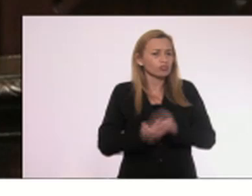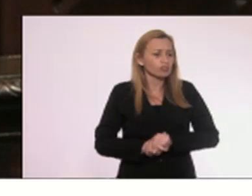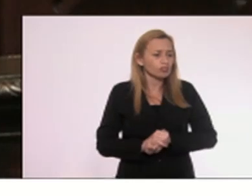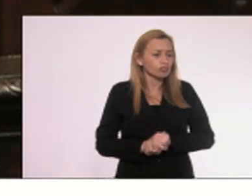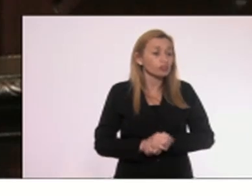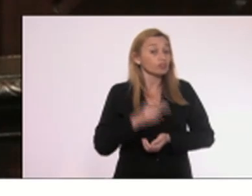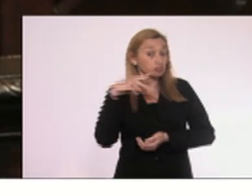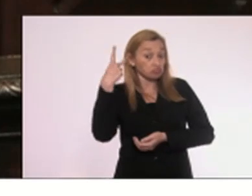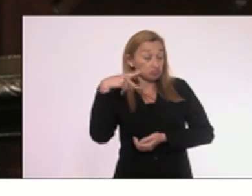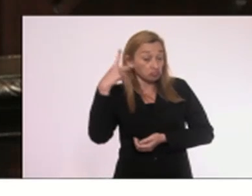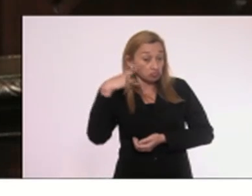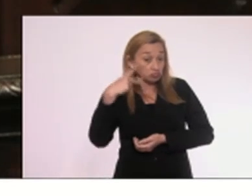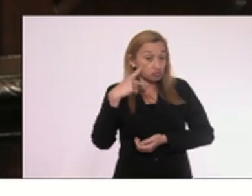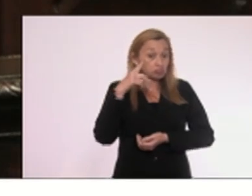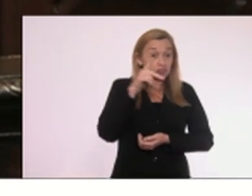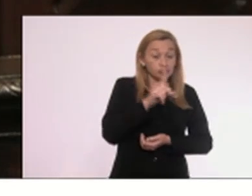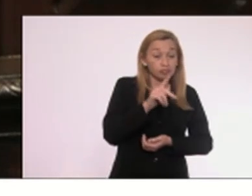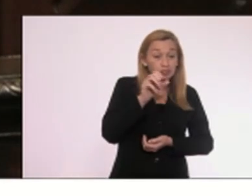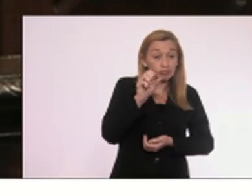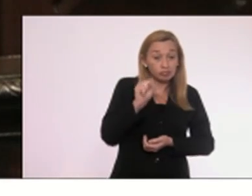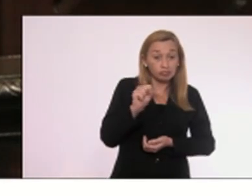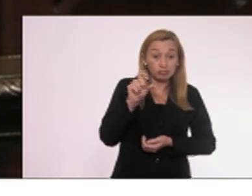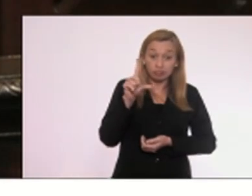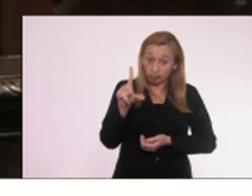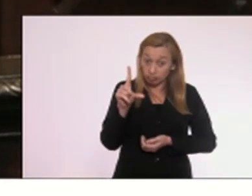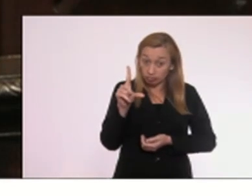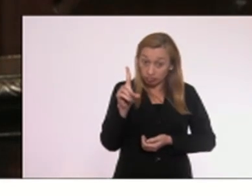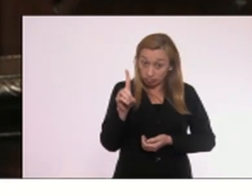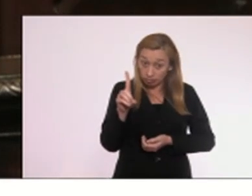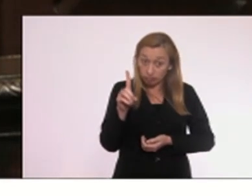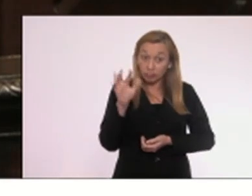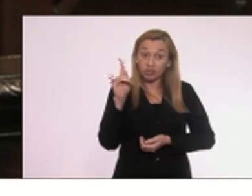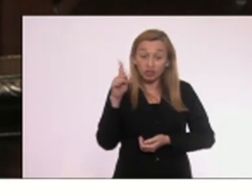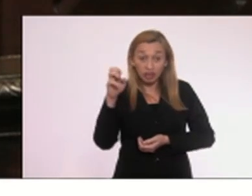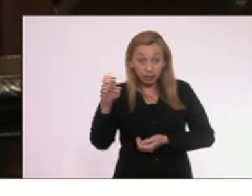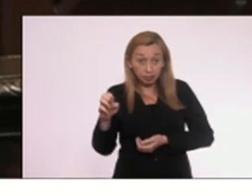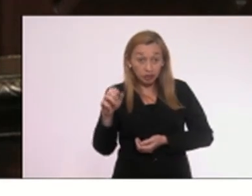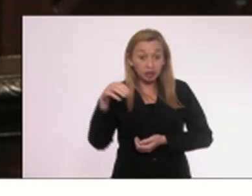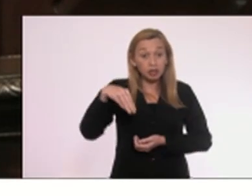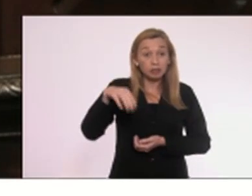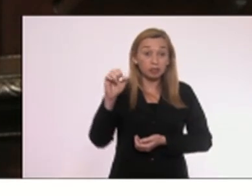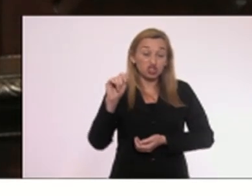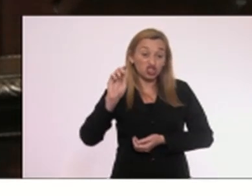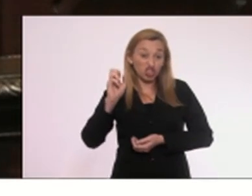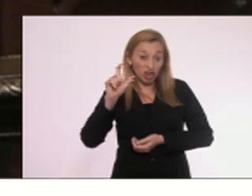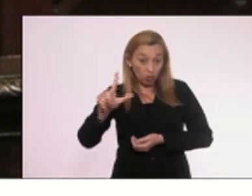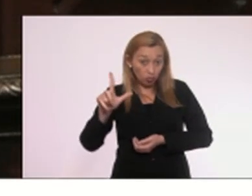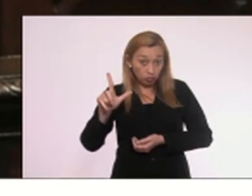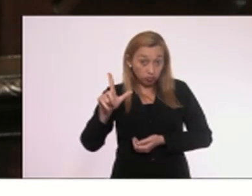um vereador do PSDB, Felipe Michel,